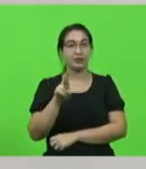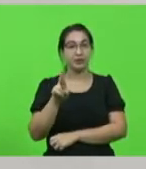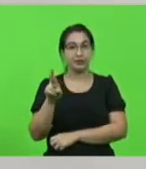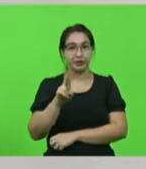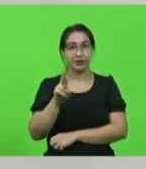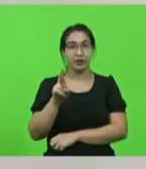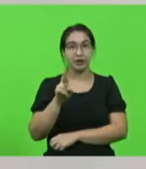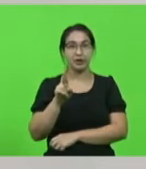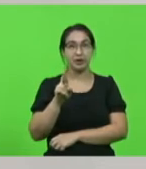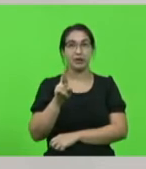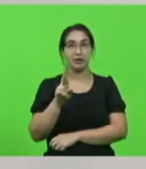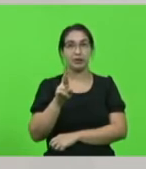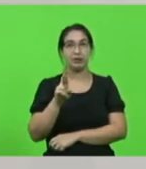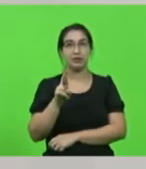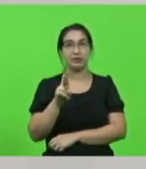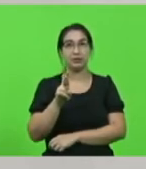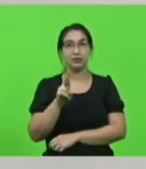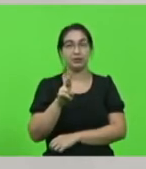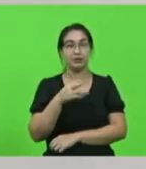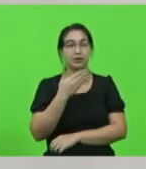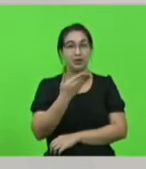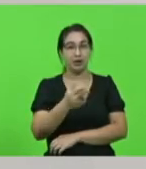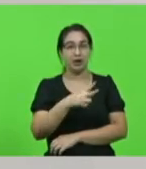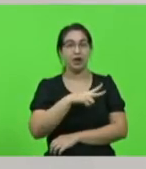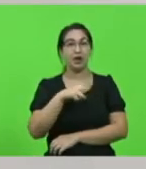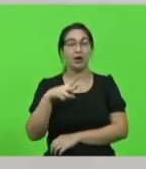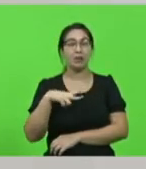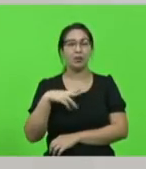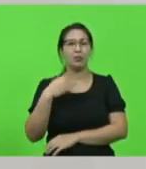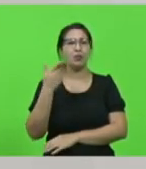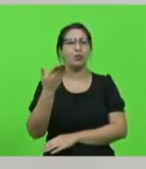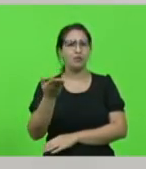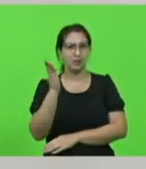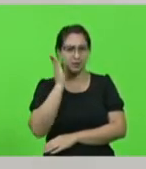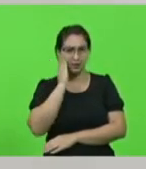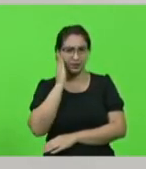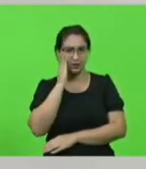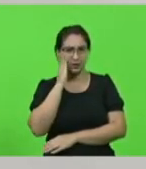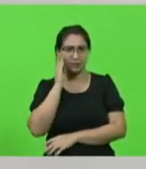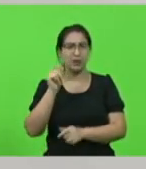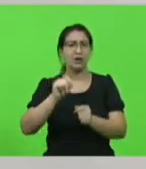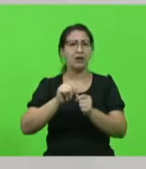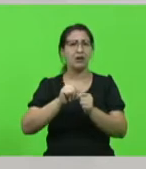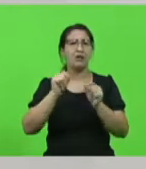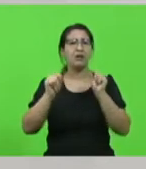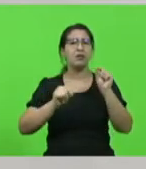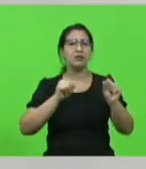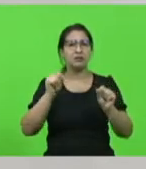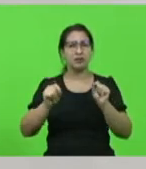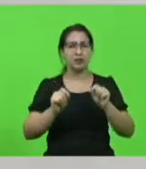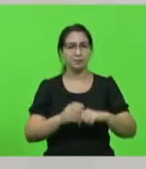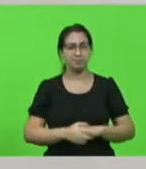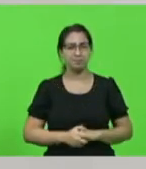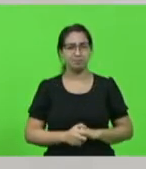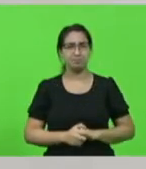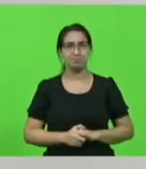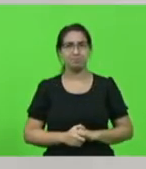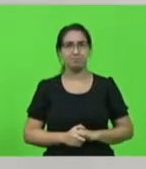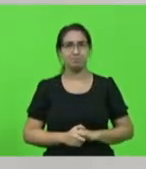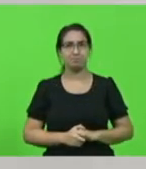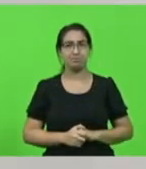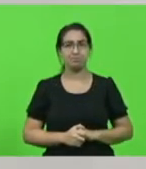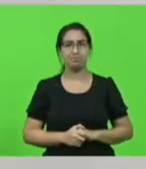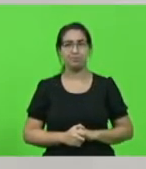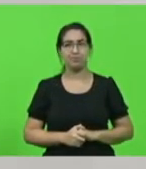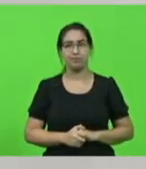para este bem público? O que os deputados fariam se eu falasse tudo